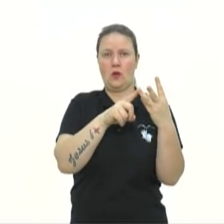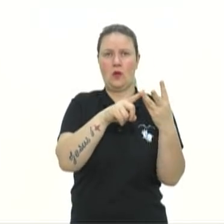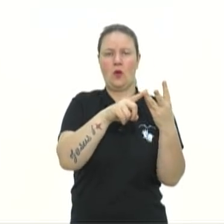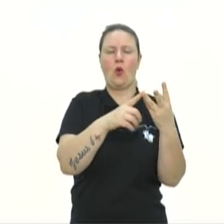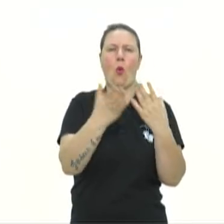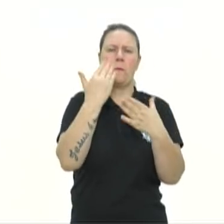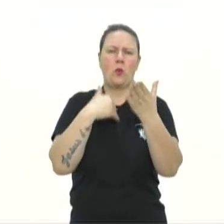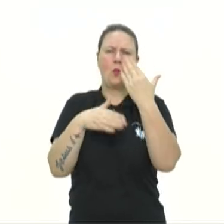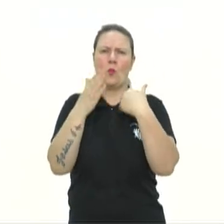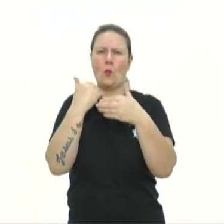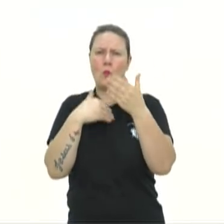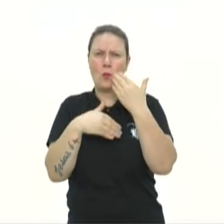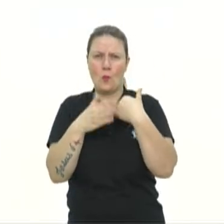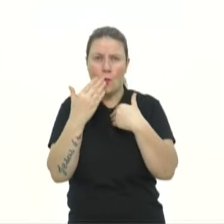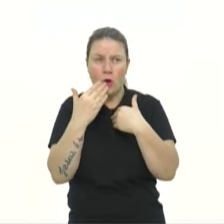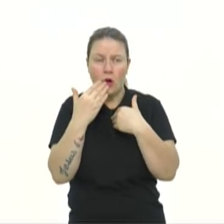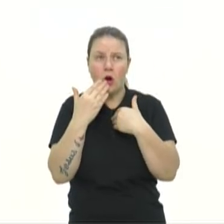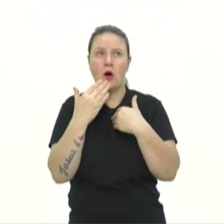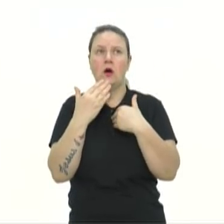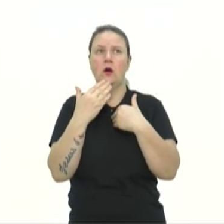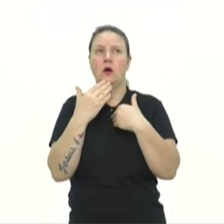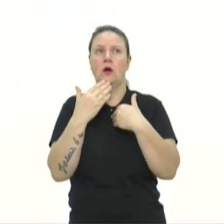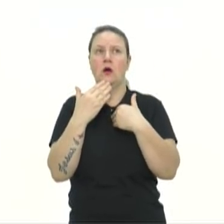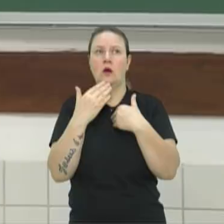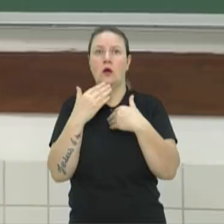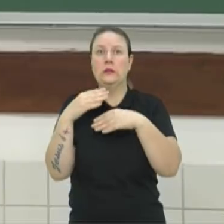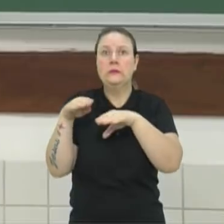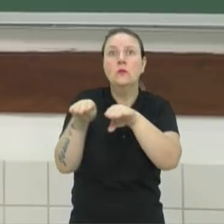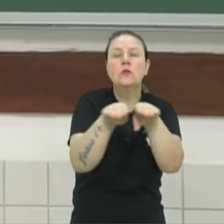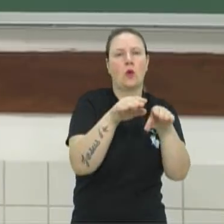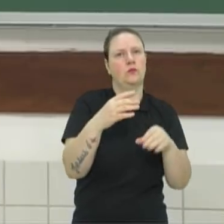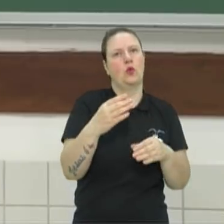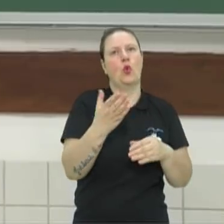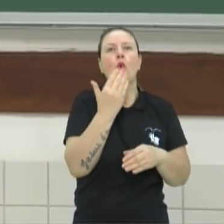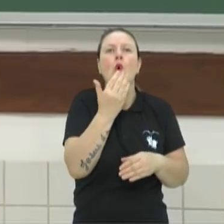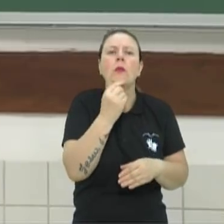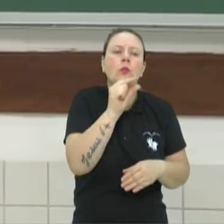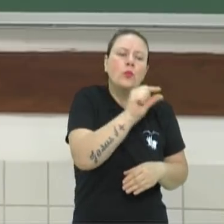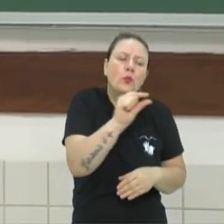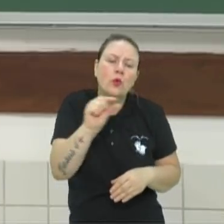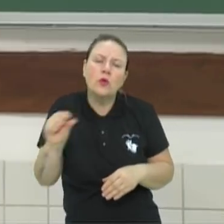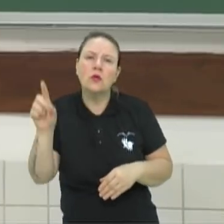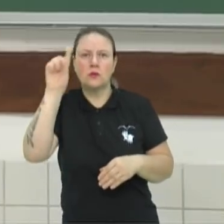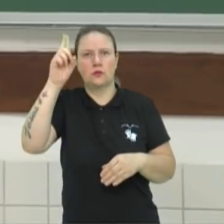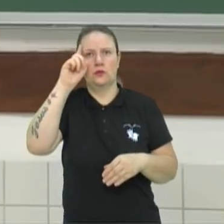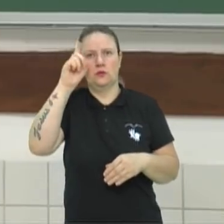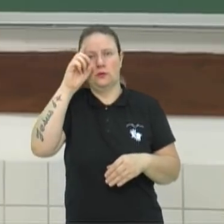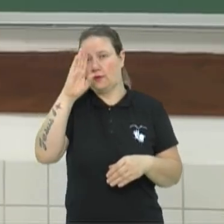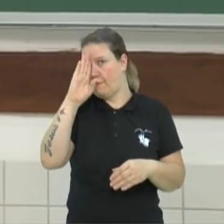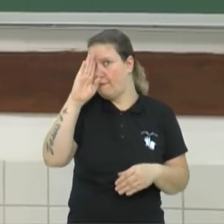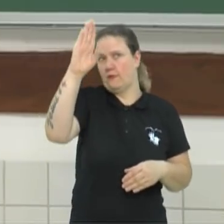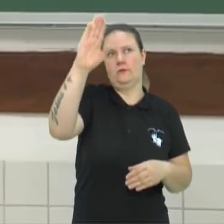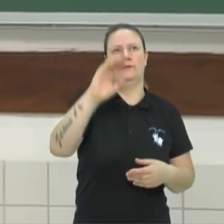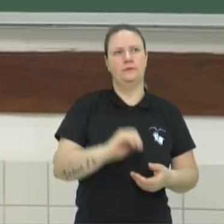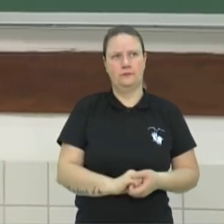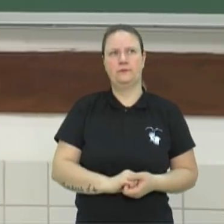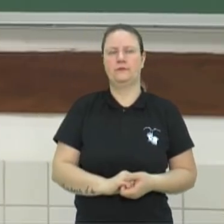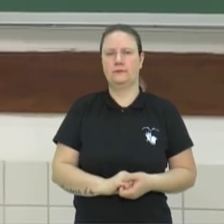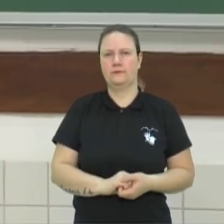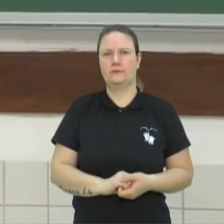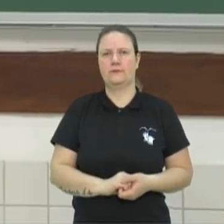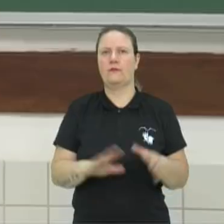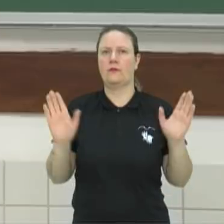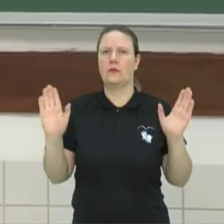é essencial, que é a oração principal. Quero que vocês percebam que existe entre a oração principal e a primeira uma relação